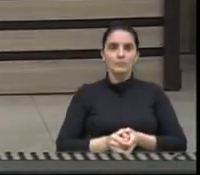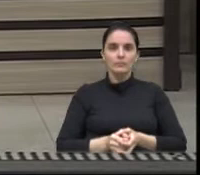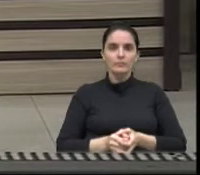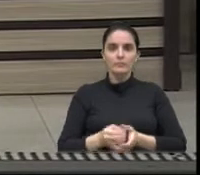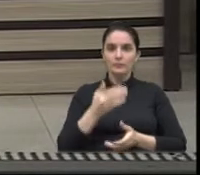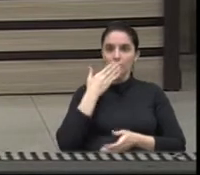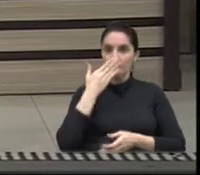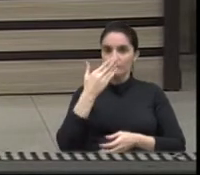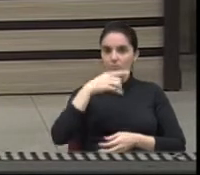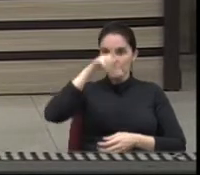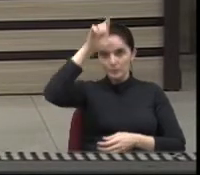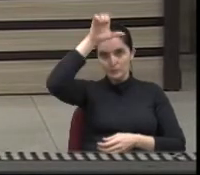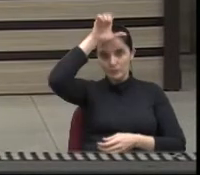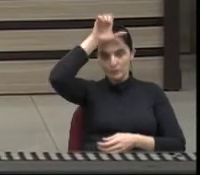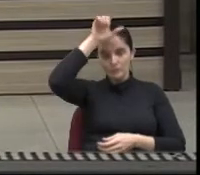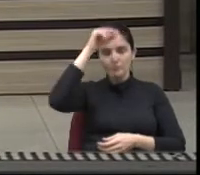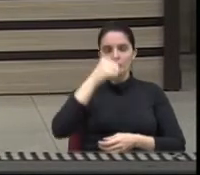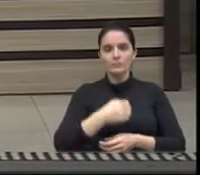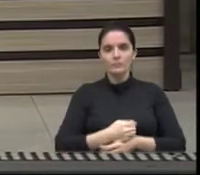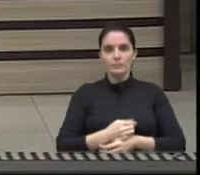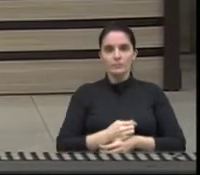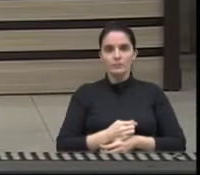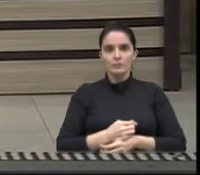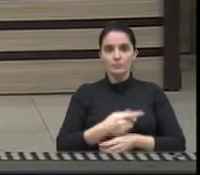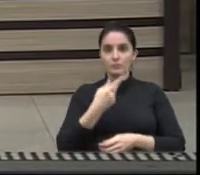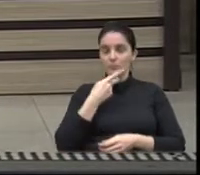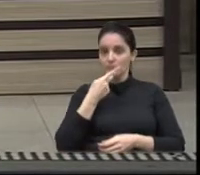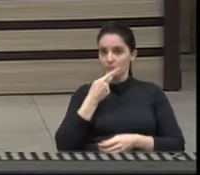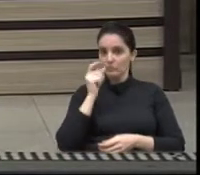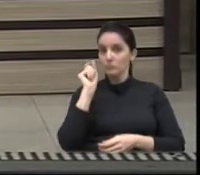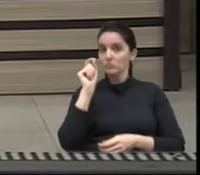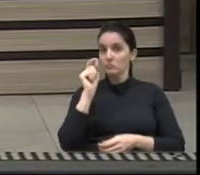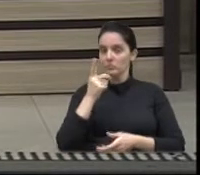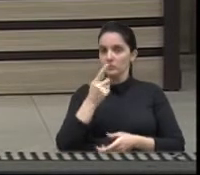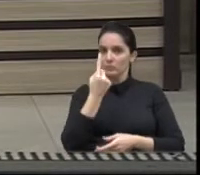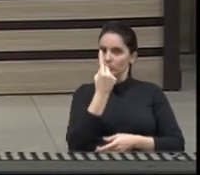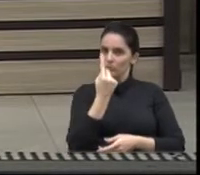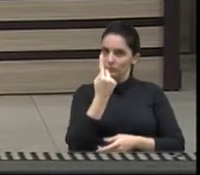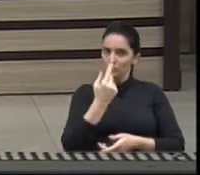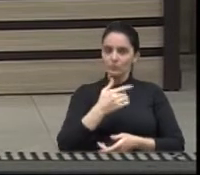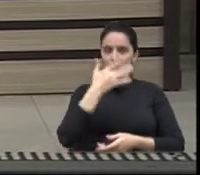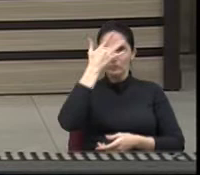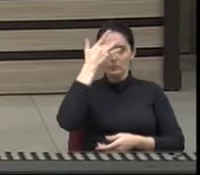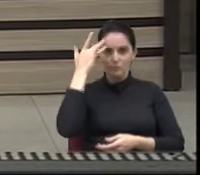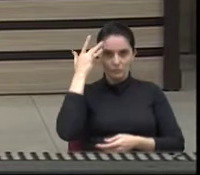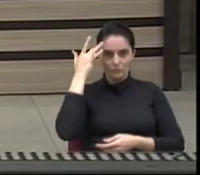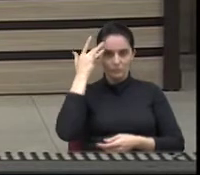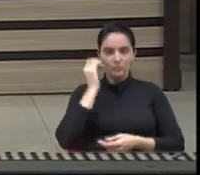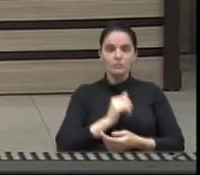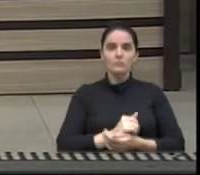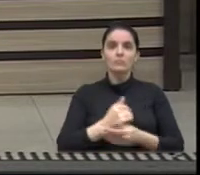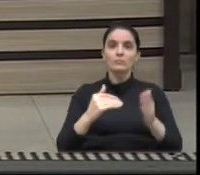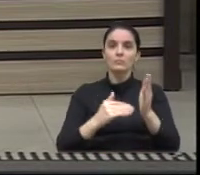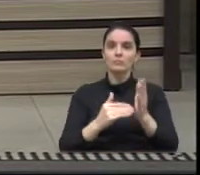os líderes indiquem seus membros até o final da ordem do dia.